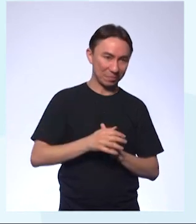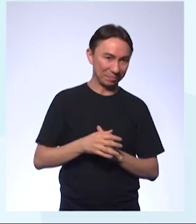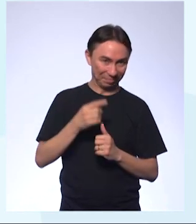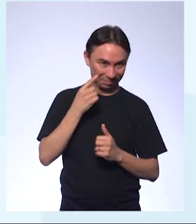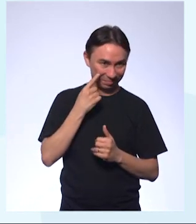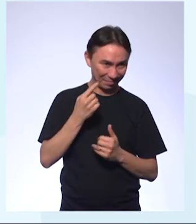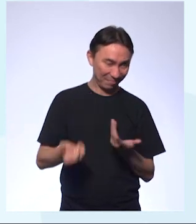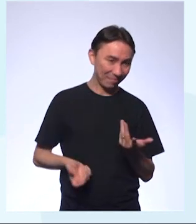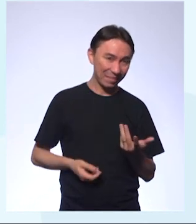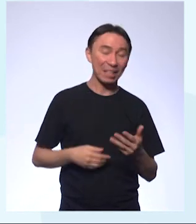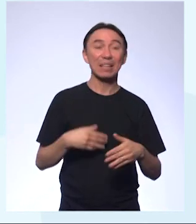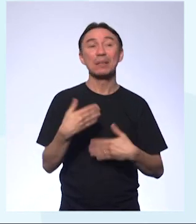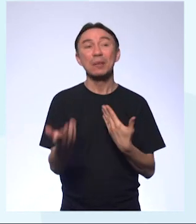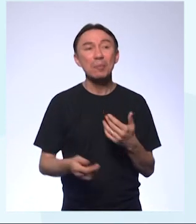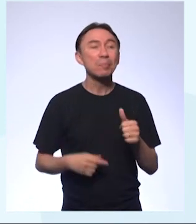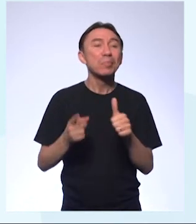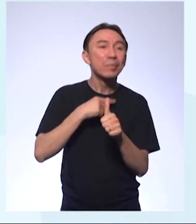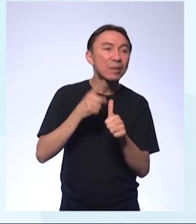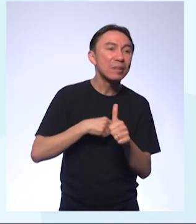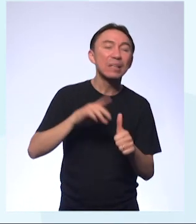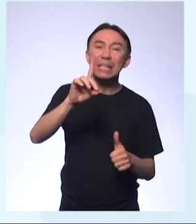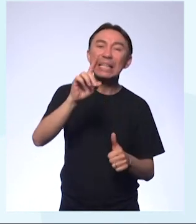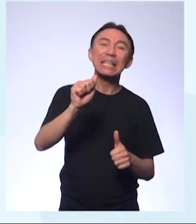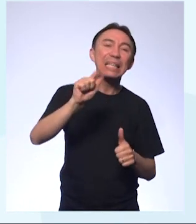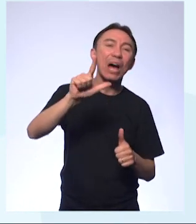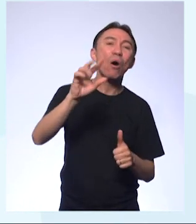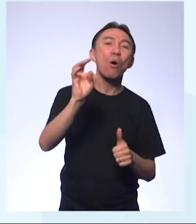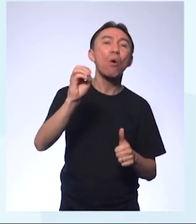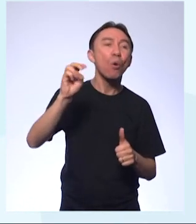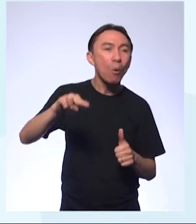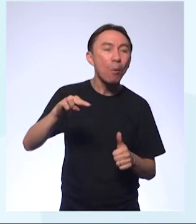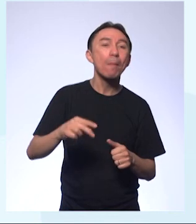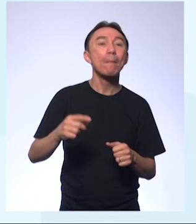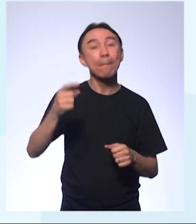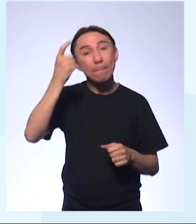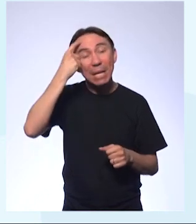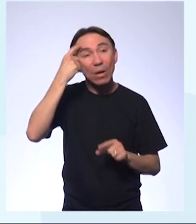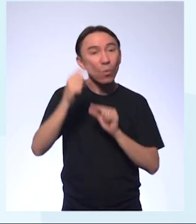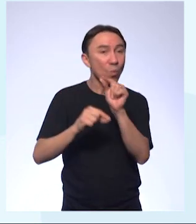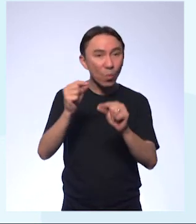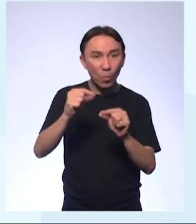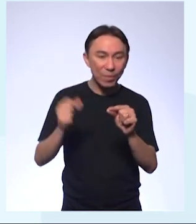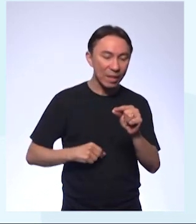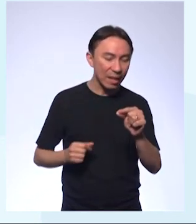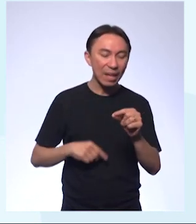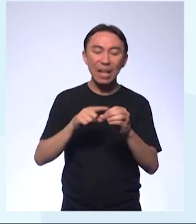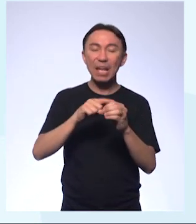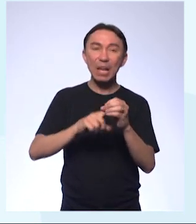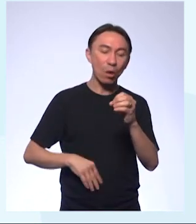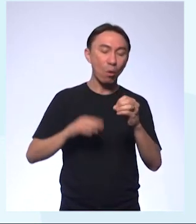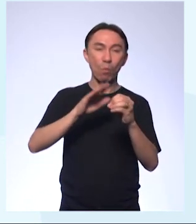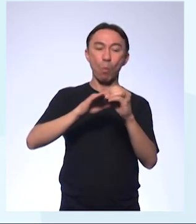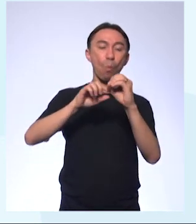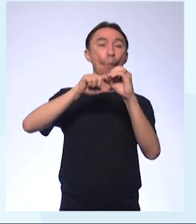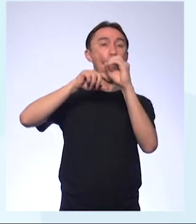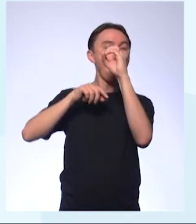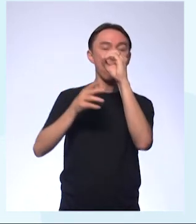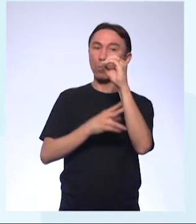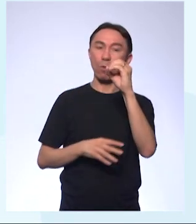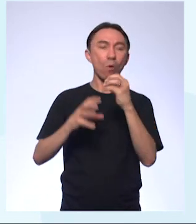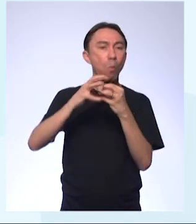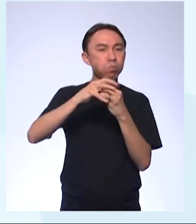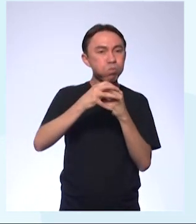depois de muito tempo, aí vem Dalton, e quase 100 anos depois vem Thomson. E vocês vão perceber depois que a distância de um modelo para o